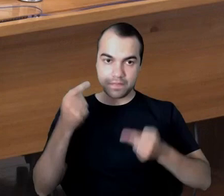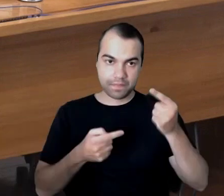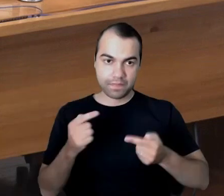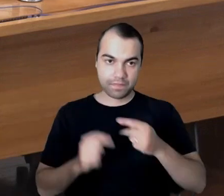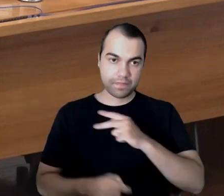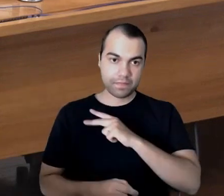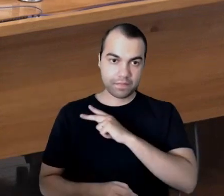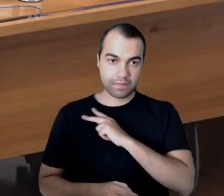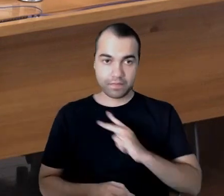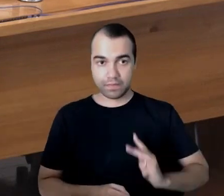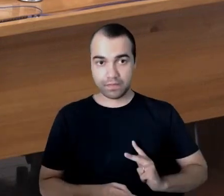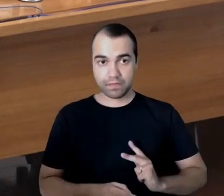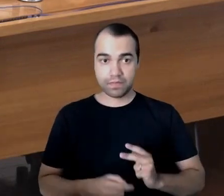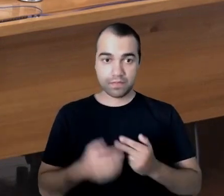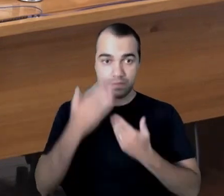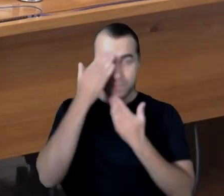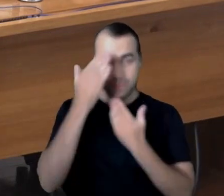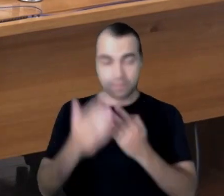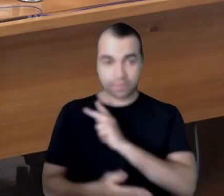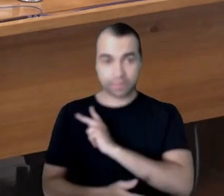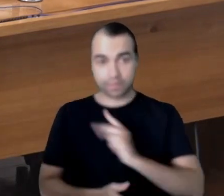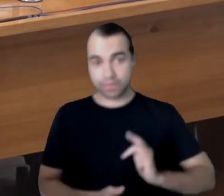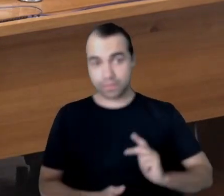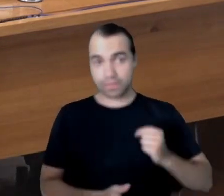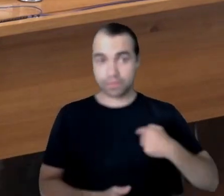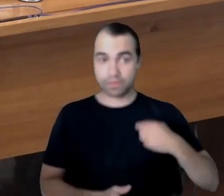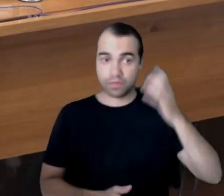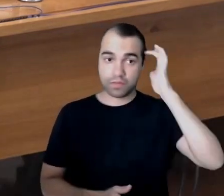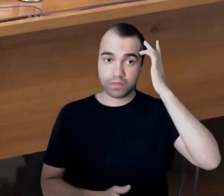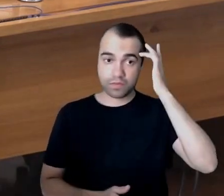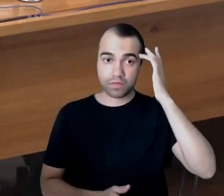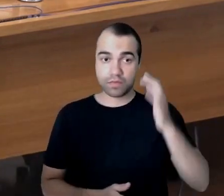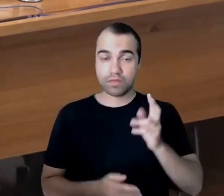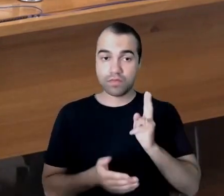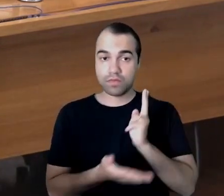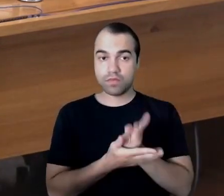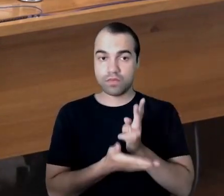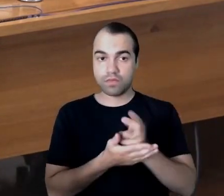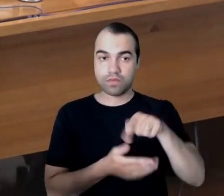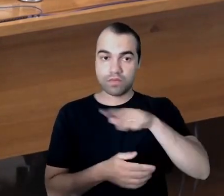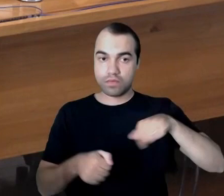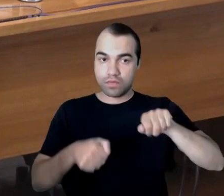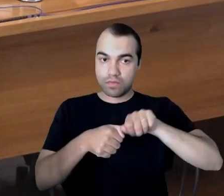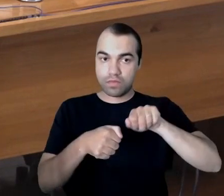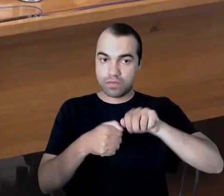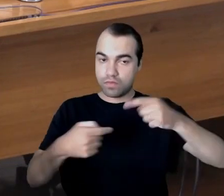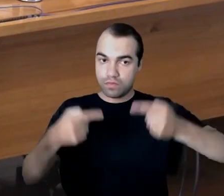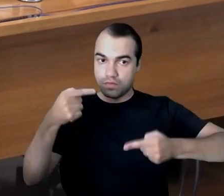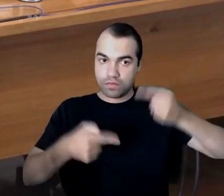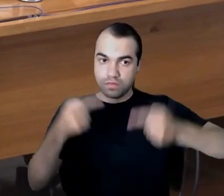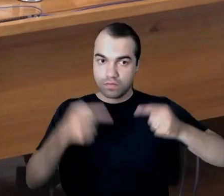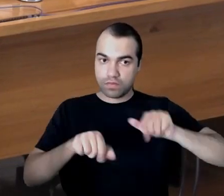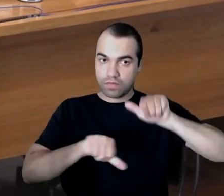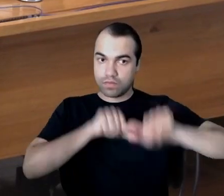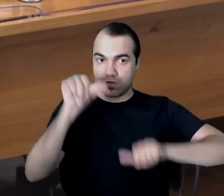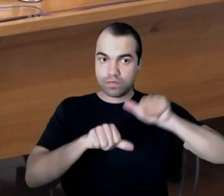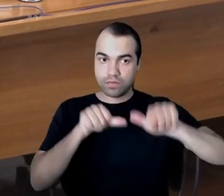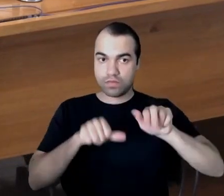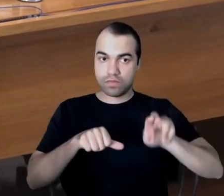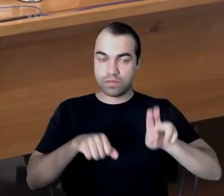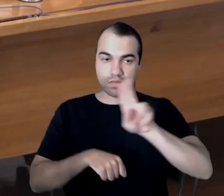Muito obrigado Presidente eu acho que toda vez que a gente faz uma discussão de modificação de uso